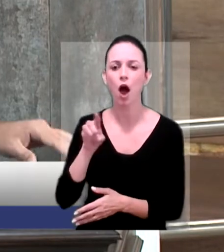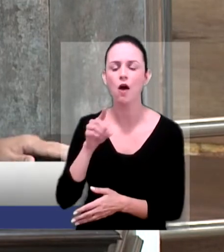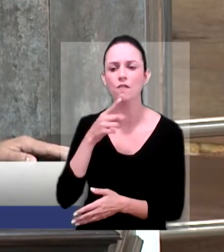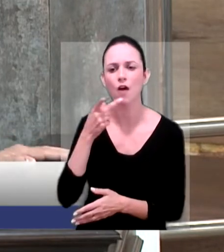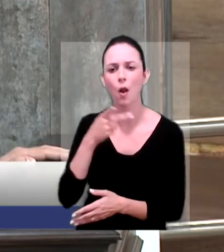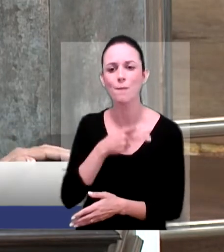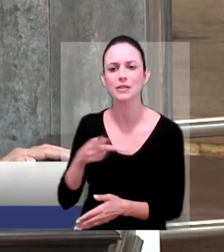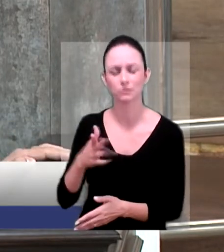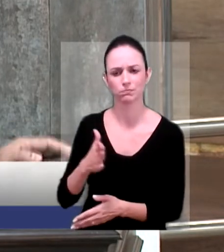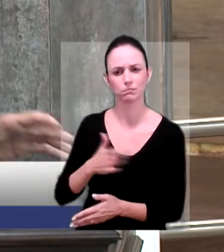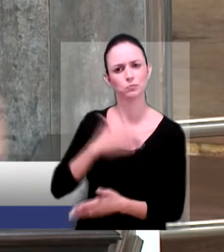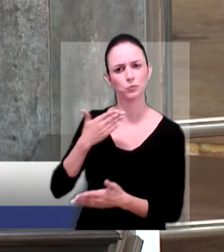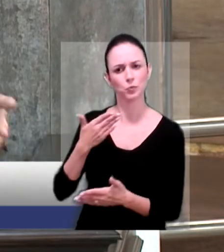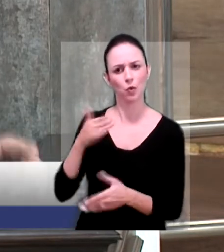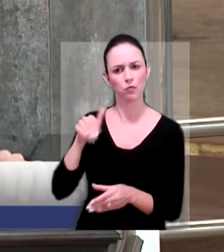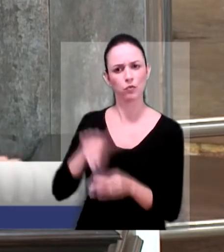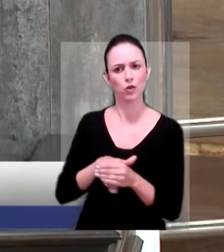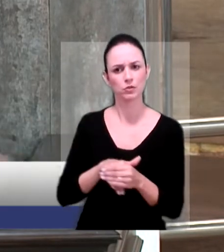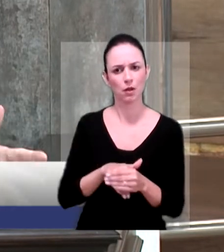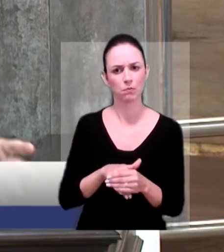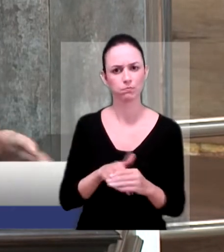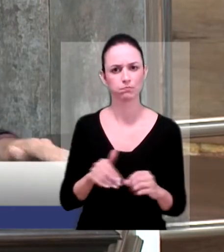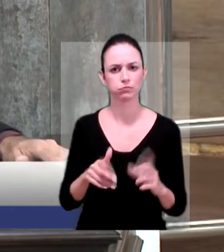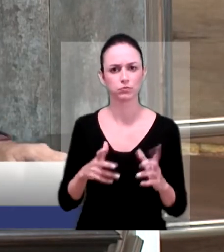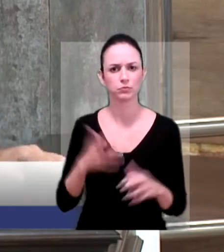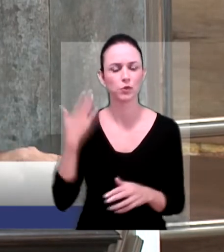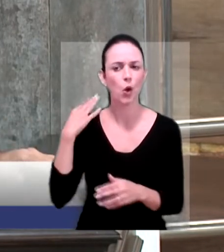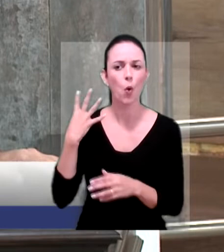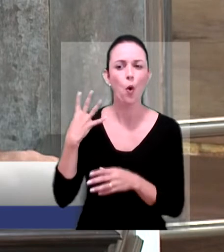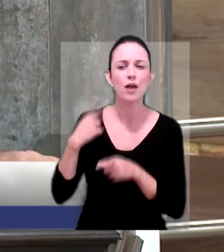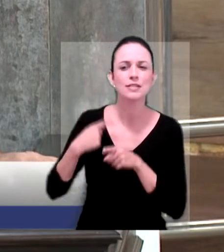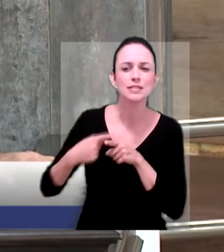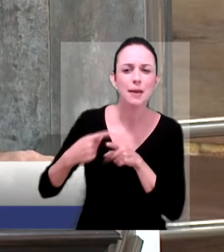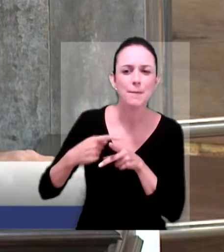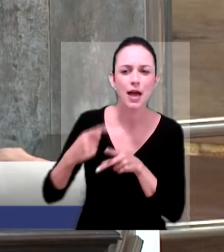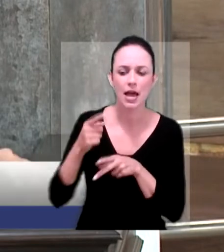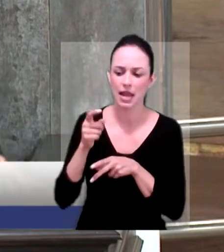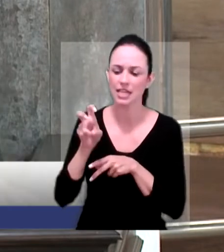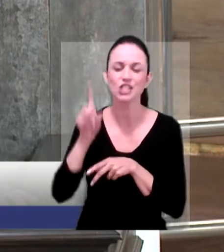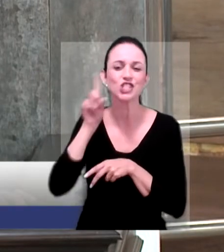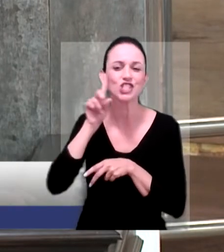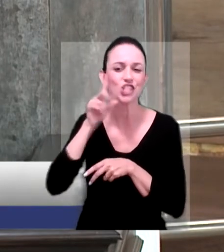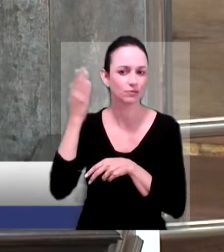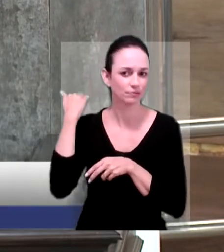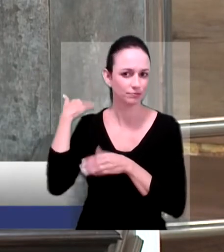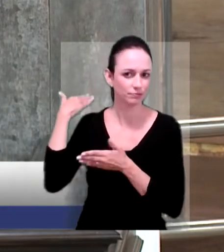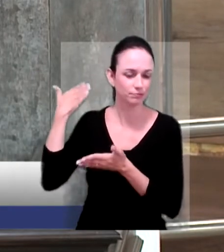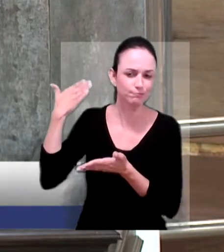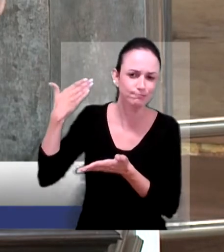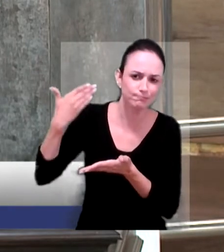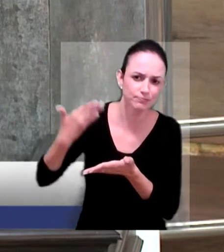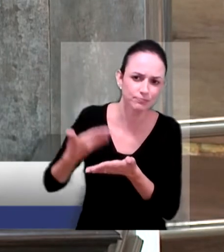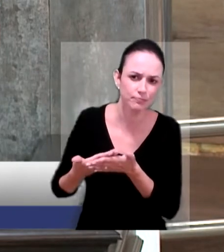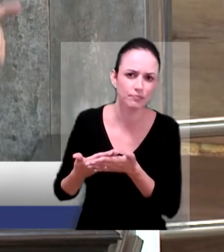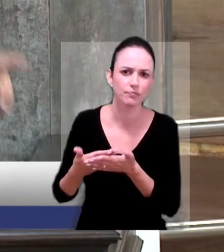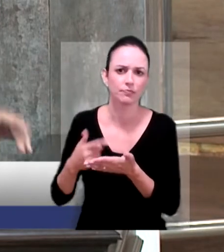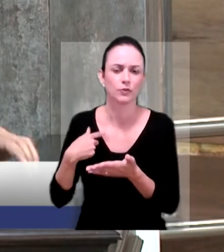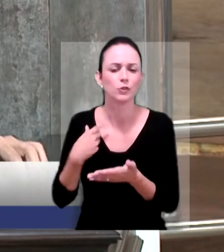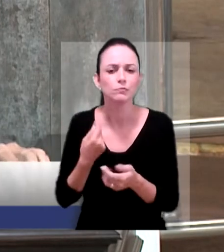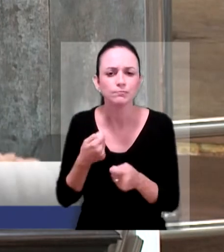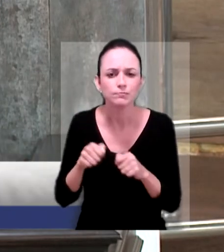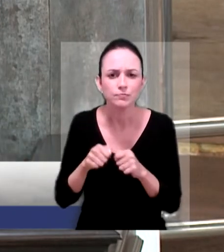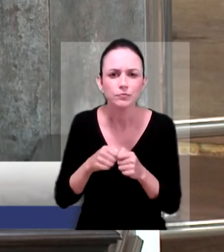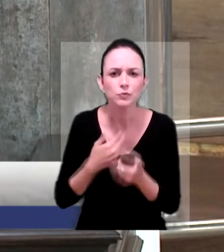últimas 4 semanas, talvez mais intensamente nos últimos 15 dias, eu tenho feito paulatinamente, e talvez, dentre os colegas aqui